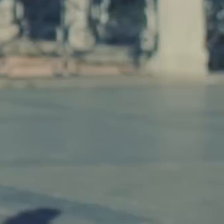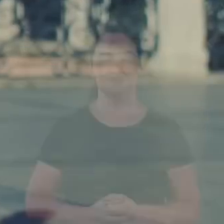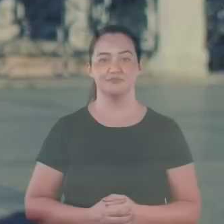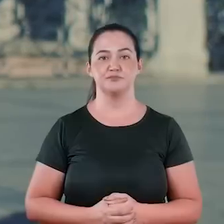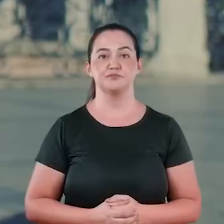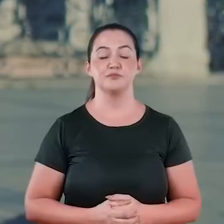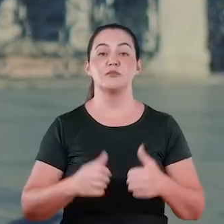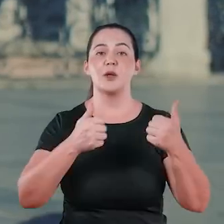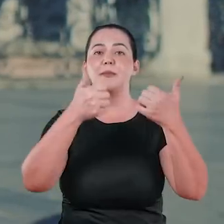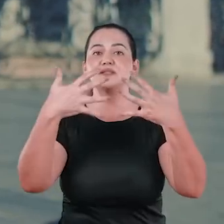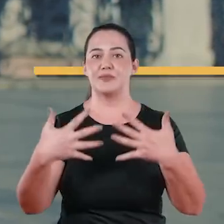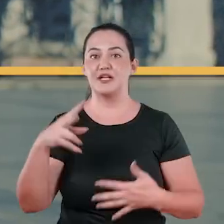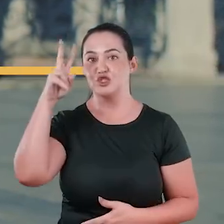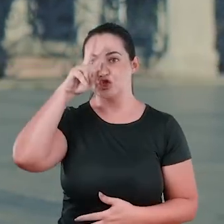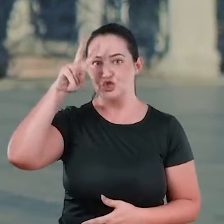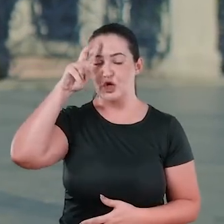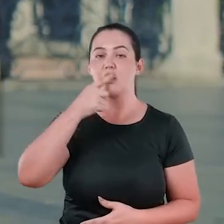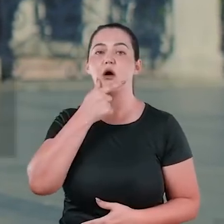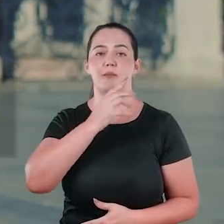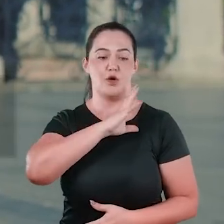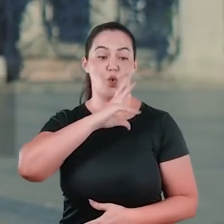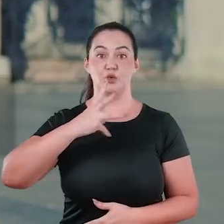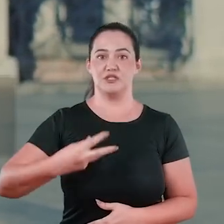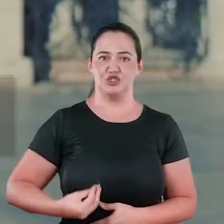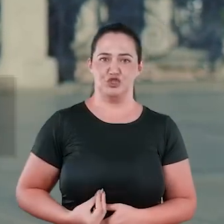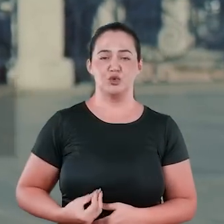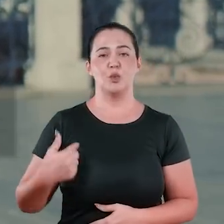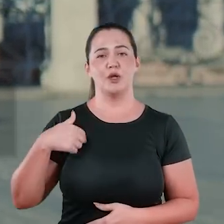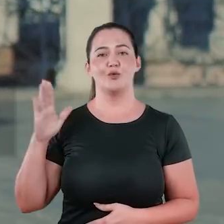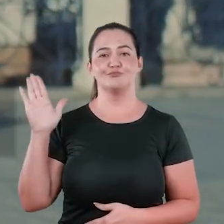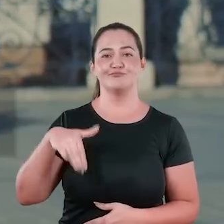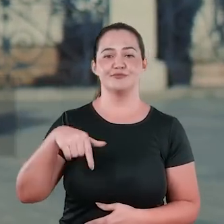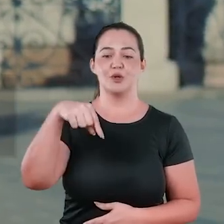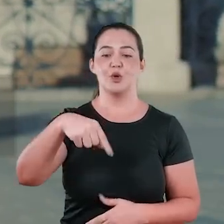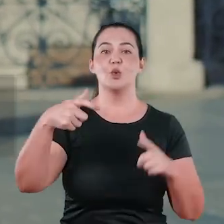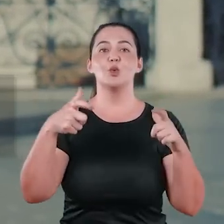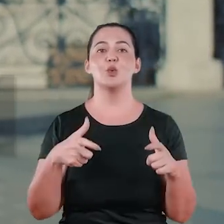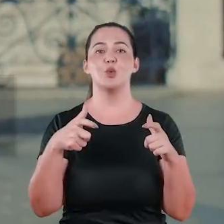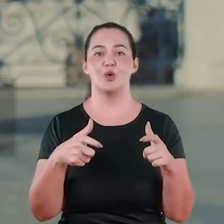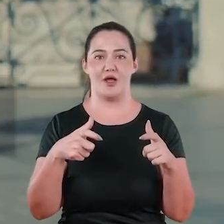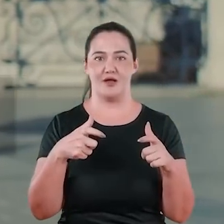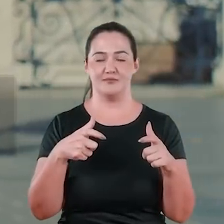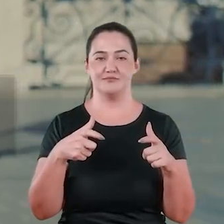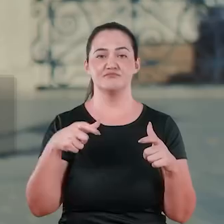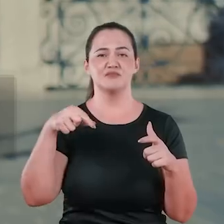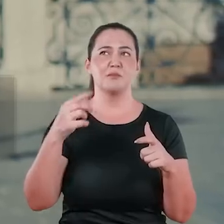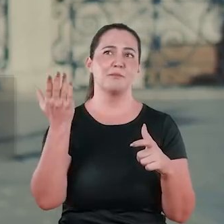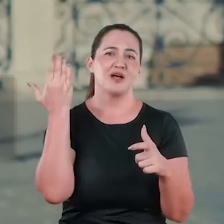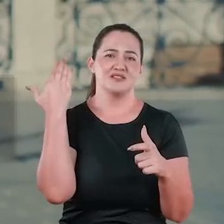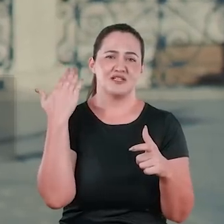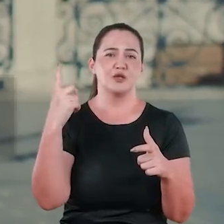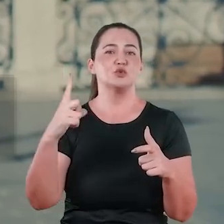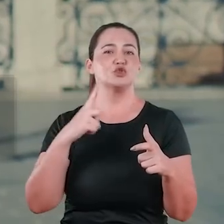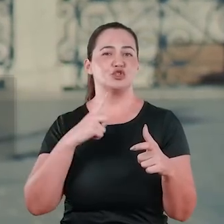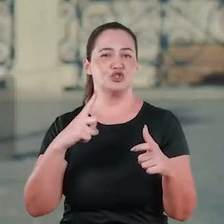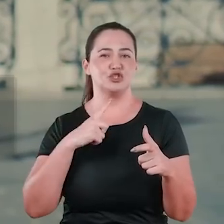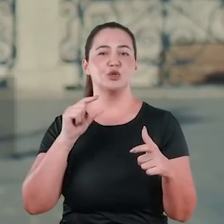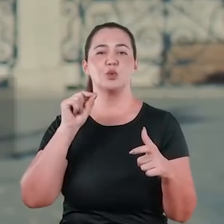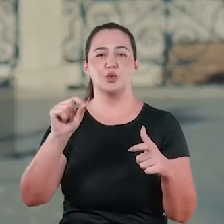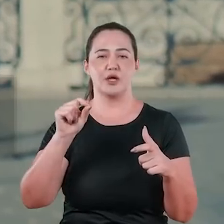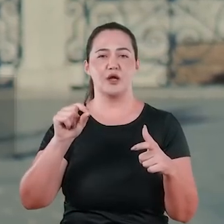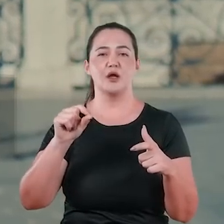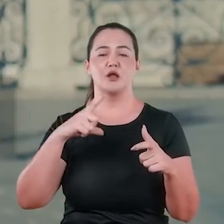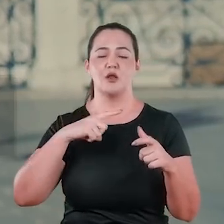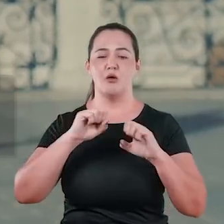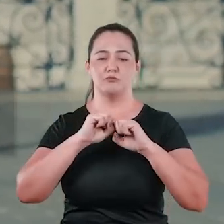Para falar da história de Constantino o Grande, eu tinha que trazer vocês até esse lugar. Aqui no passado funcionava o hipódromo da